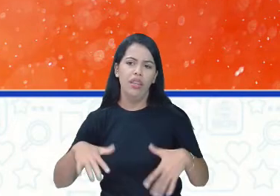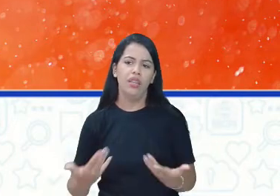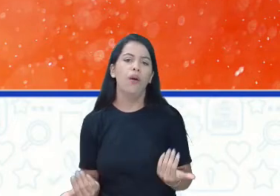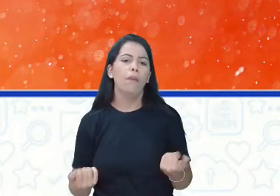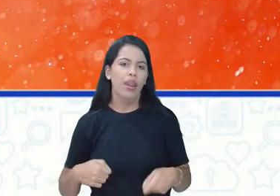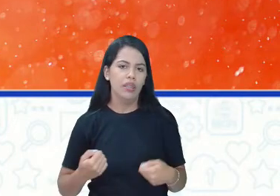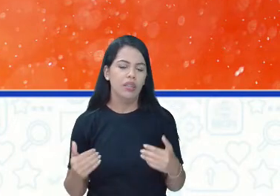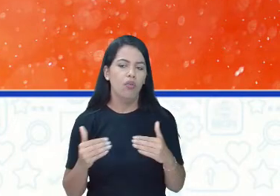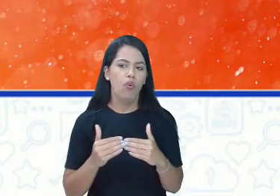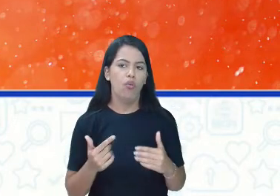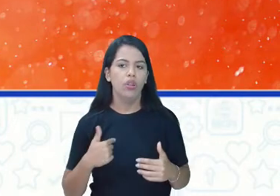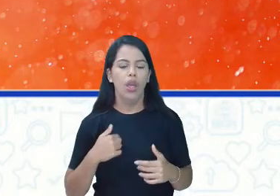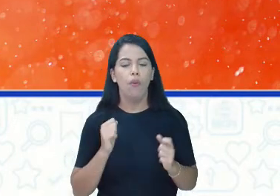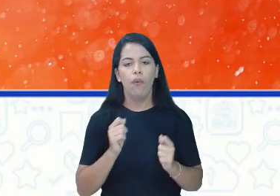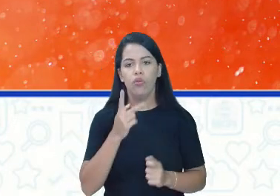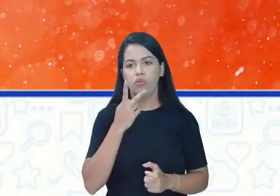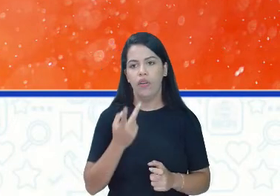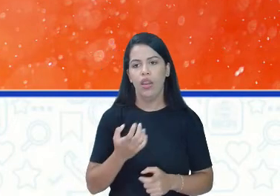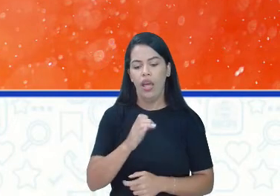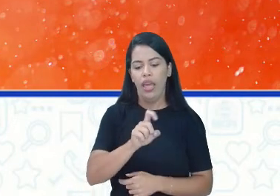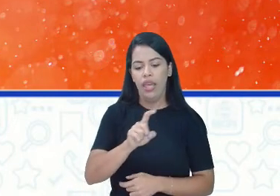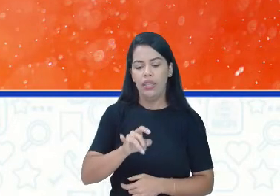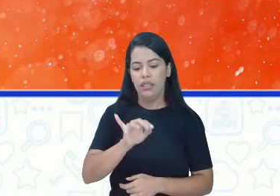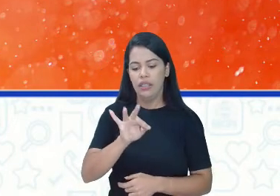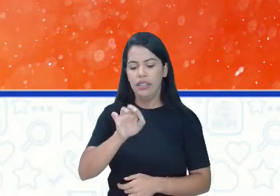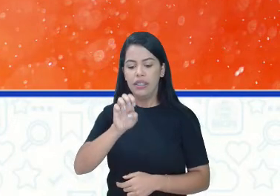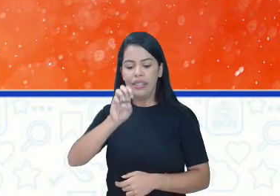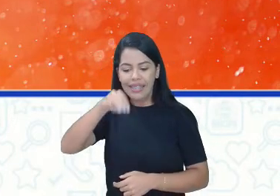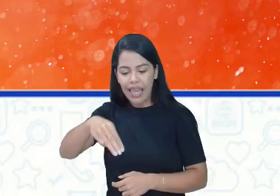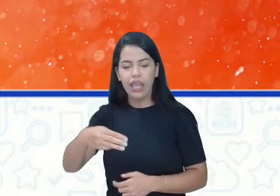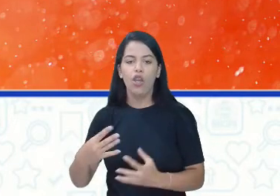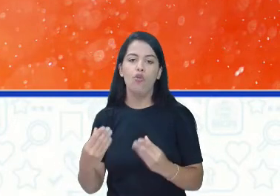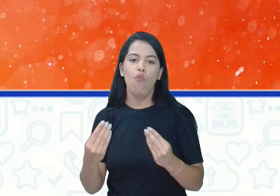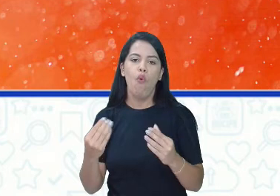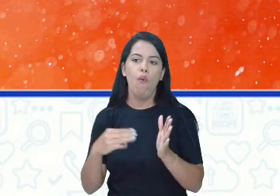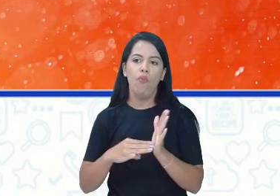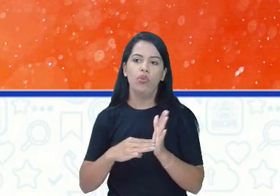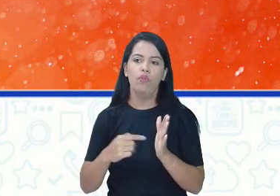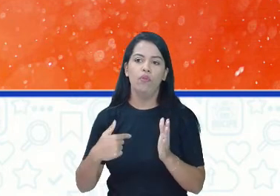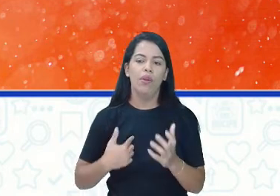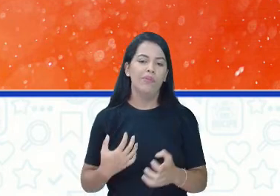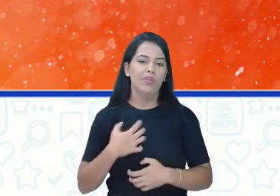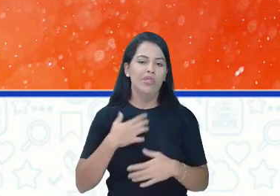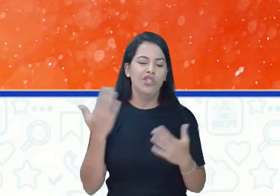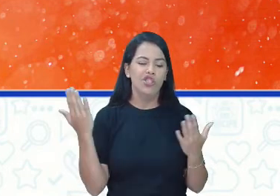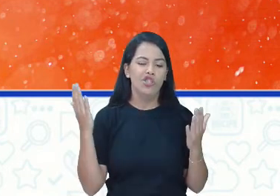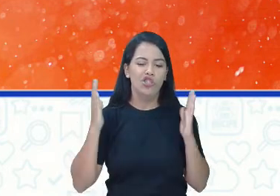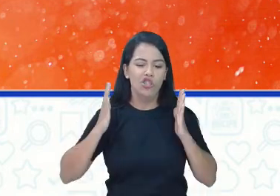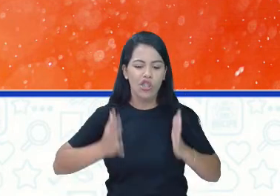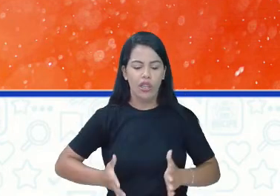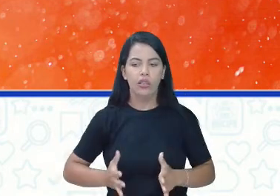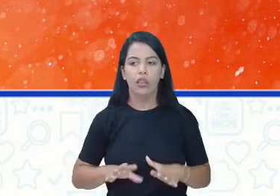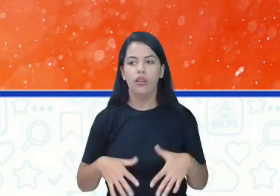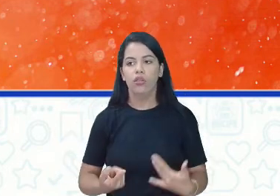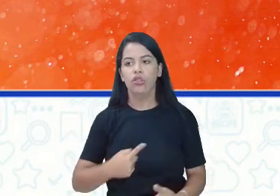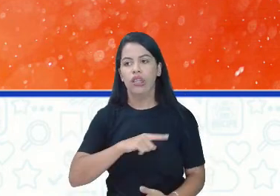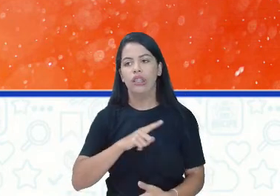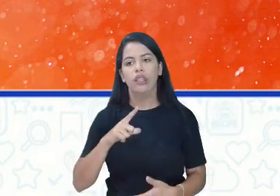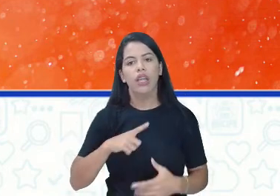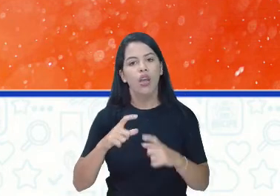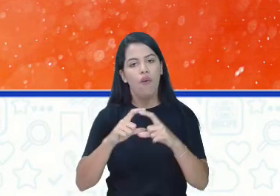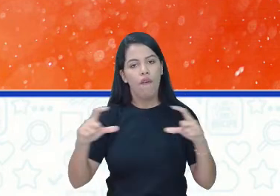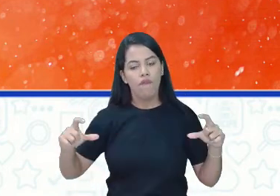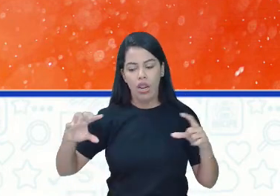Eu posso dizer, existem muitos motivos para que eu esteja chateado, e aqui a gente tem uma frase no